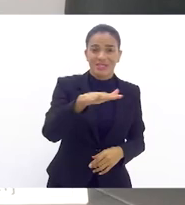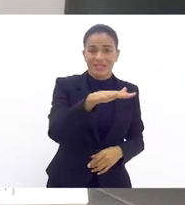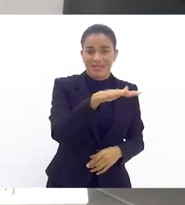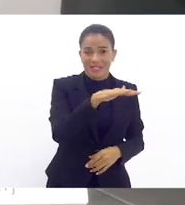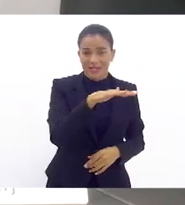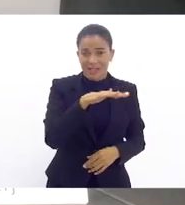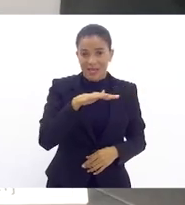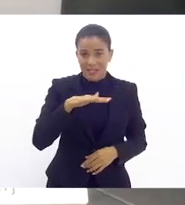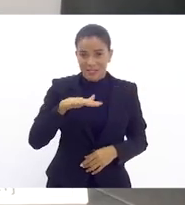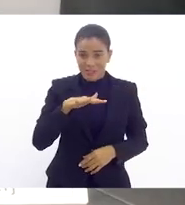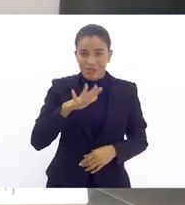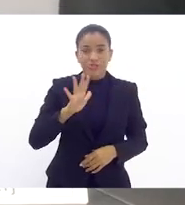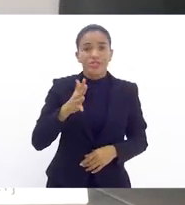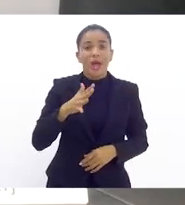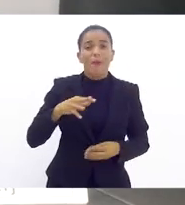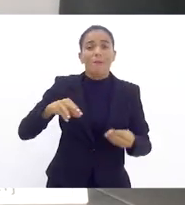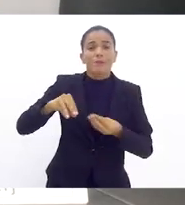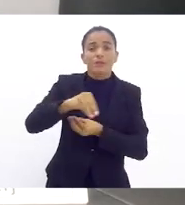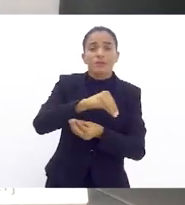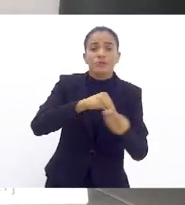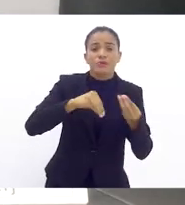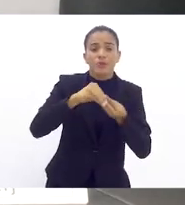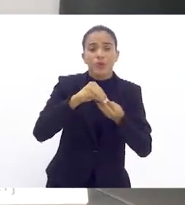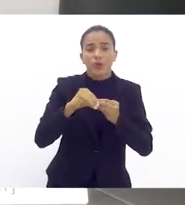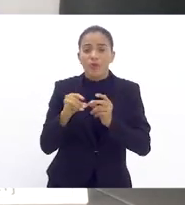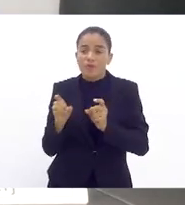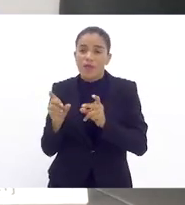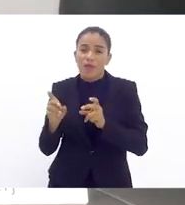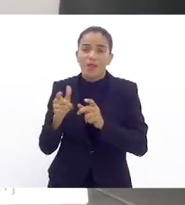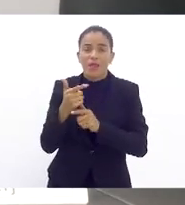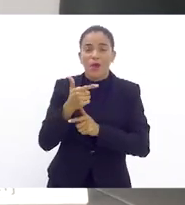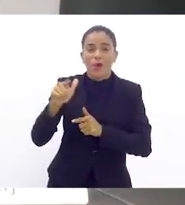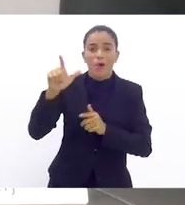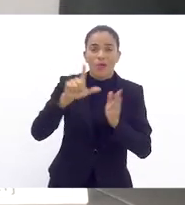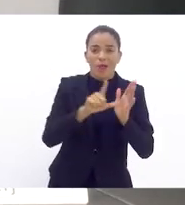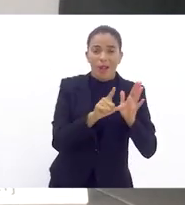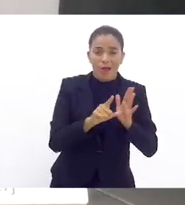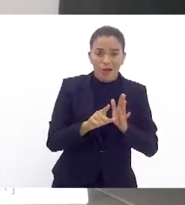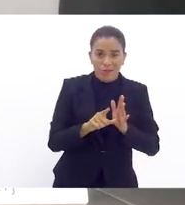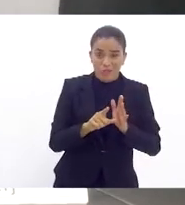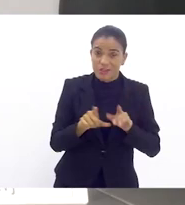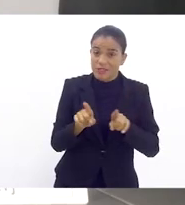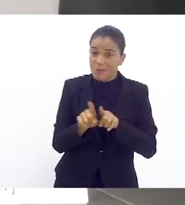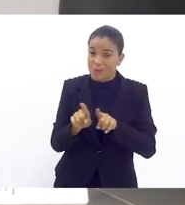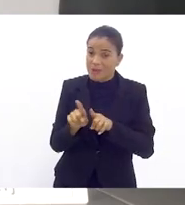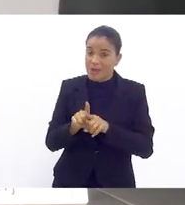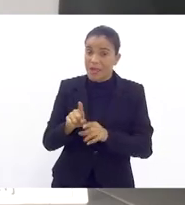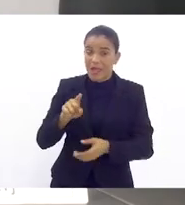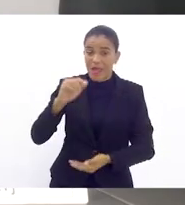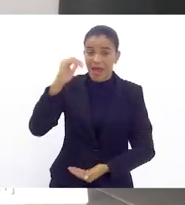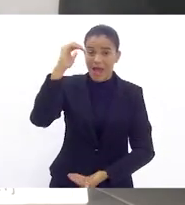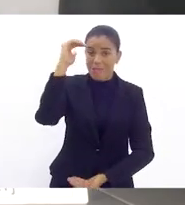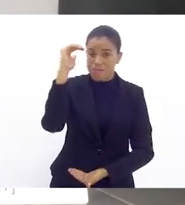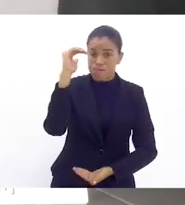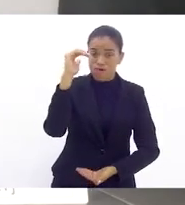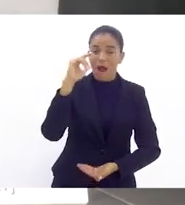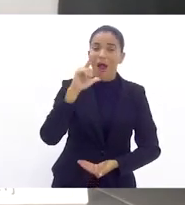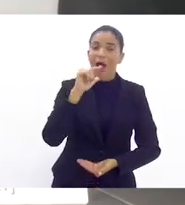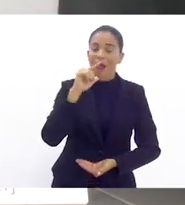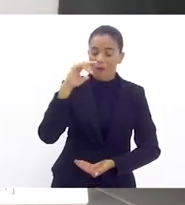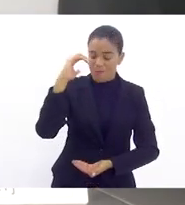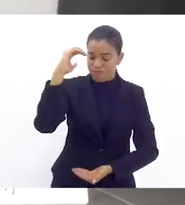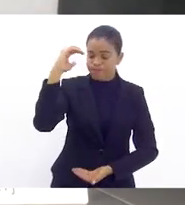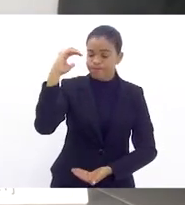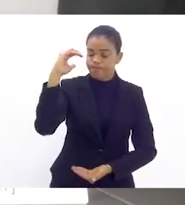se misturou com outros comércios e está de forma generalizada, né? Existe também essa questão de garrafão de água mineral também, que já é um